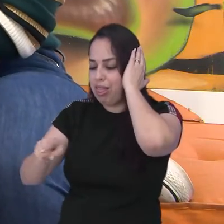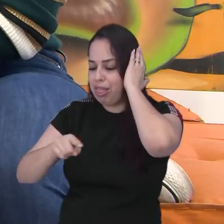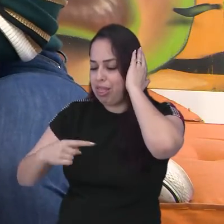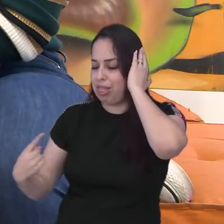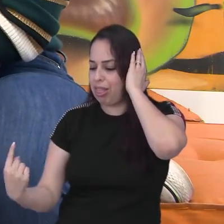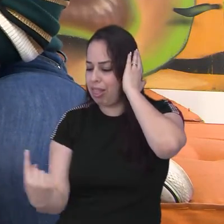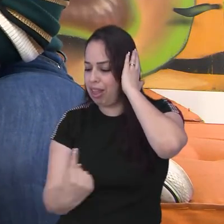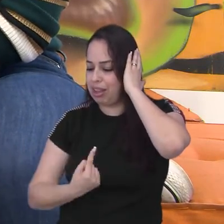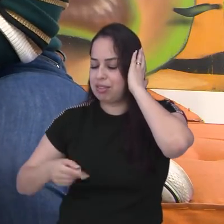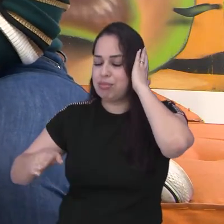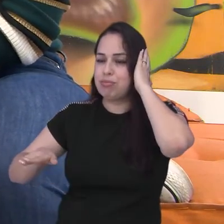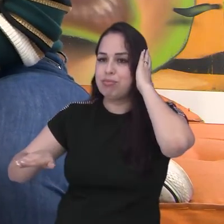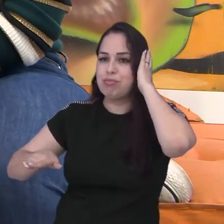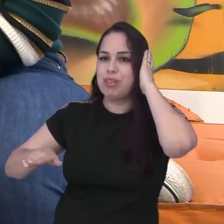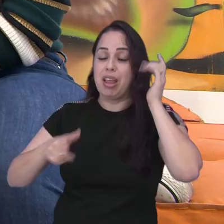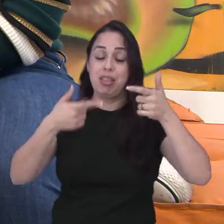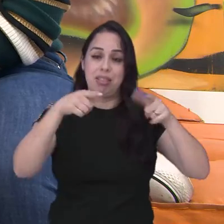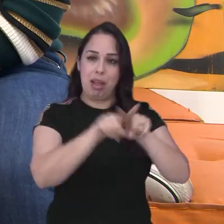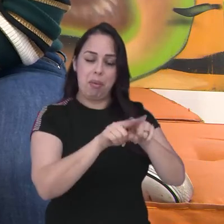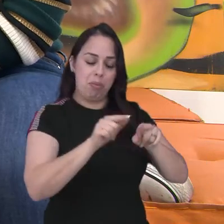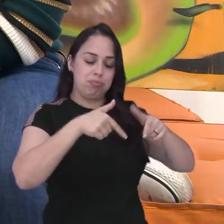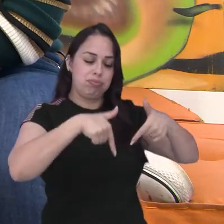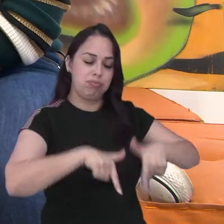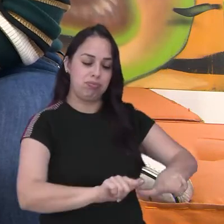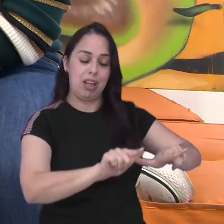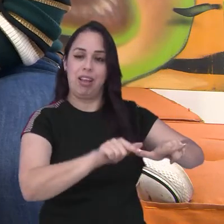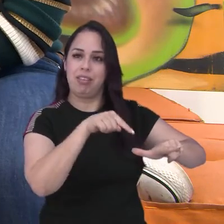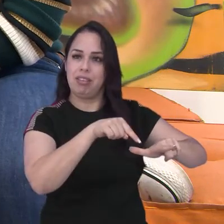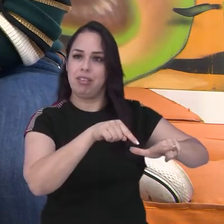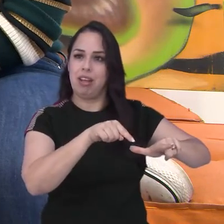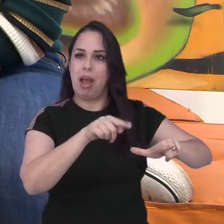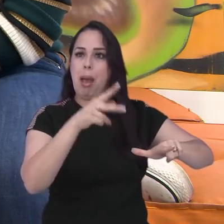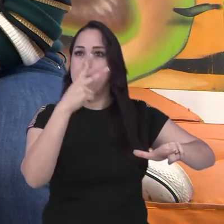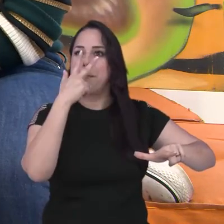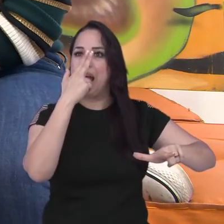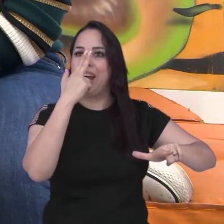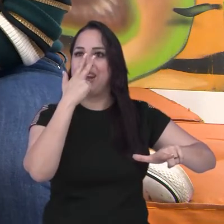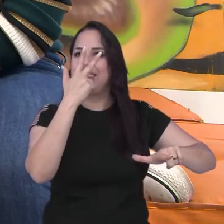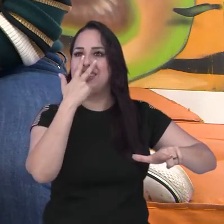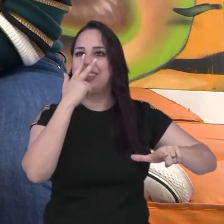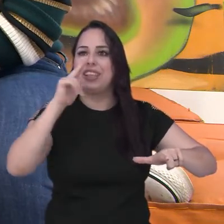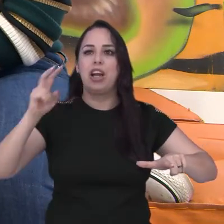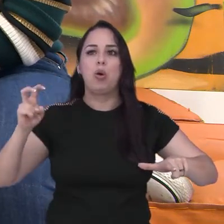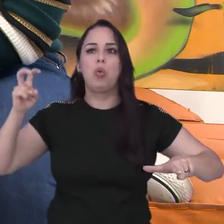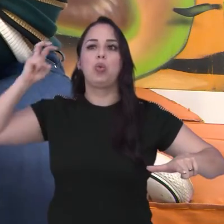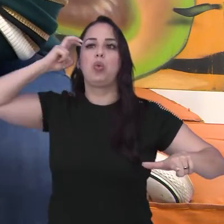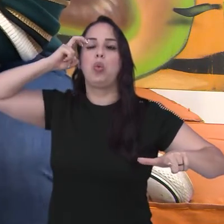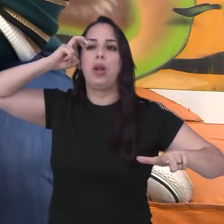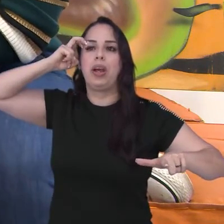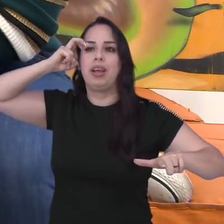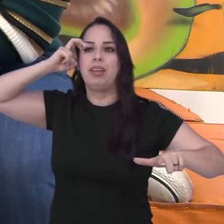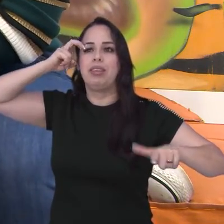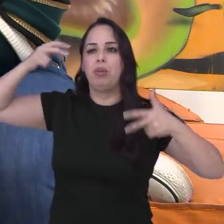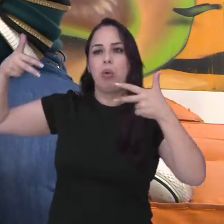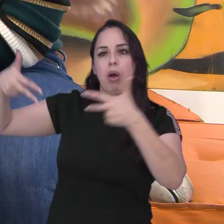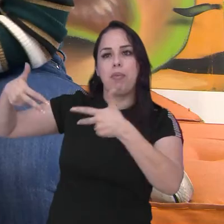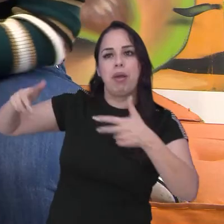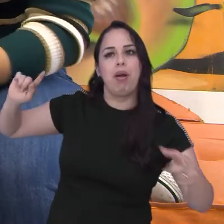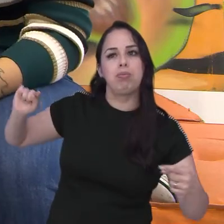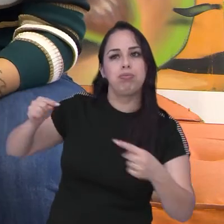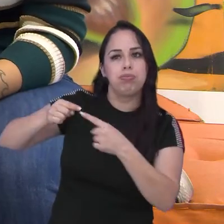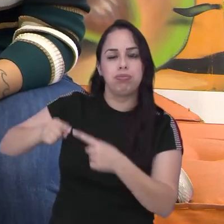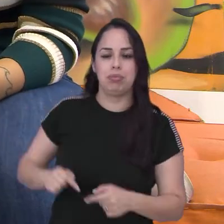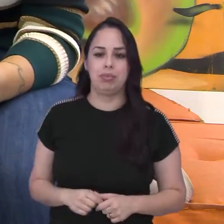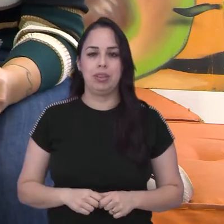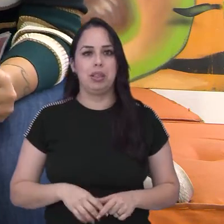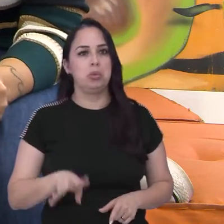ideia, e fita cassete em casa, isso já criava uma conexão, pra você ter uma ideia, com a cultura hip hop, que muita gente não sabia. Não